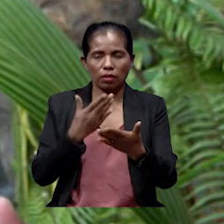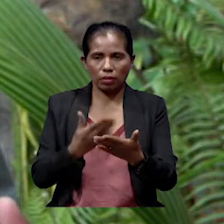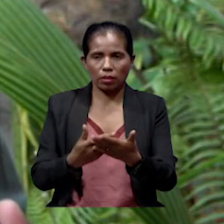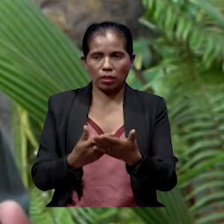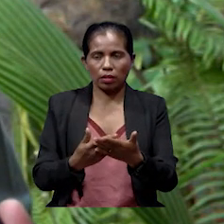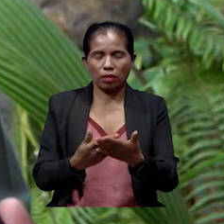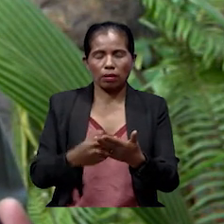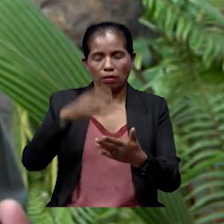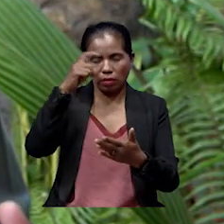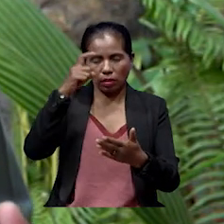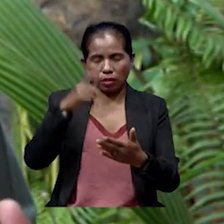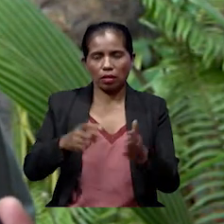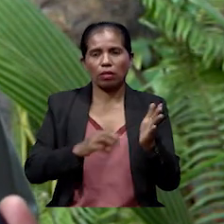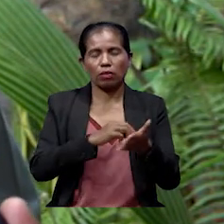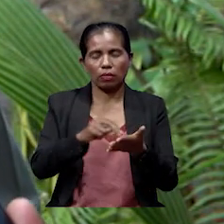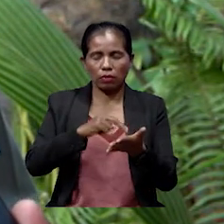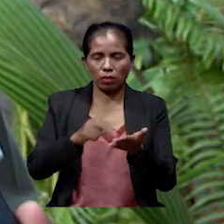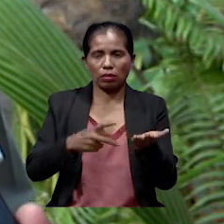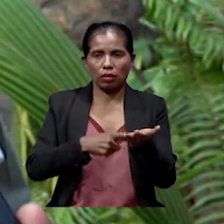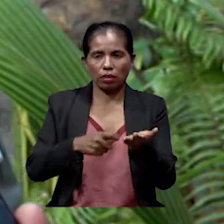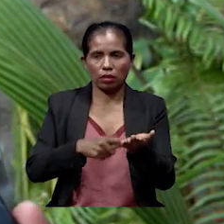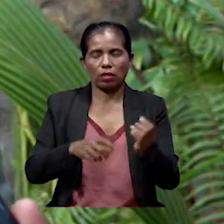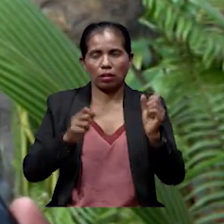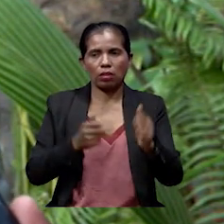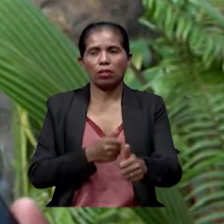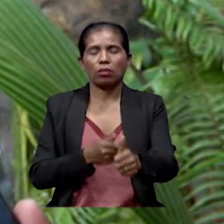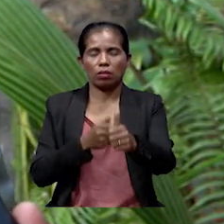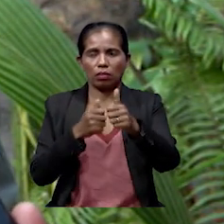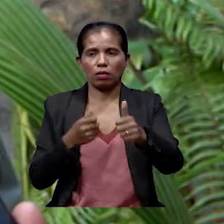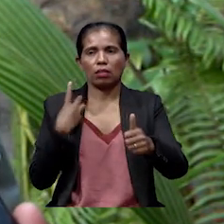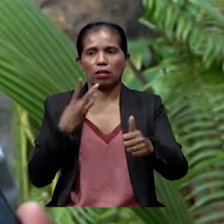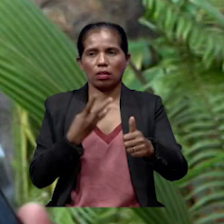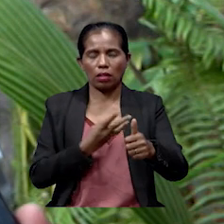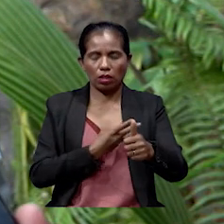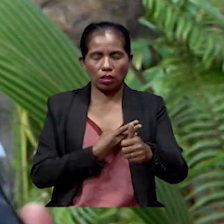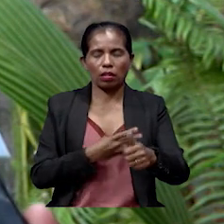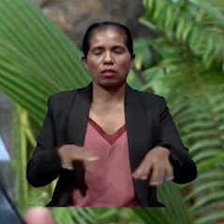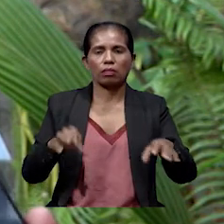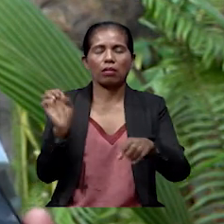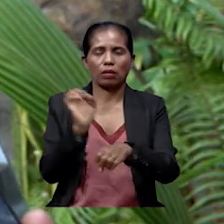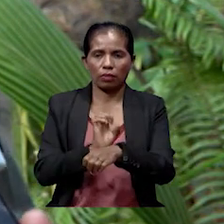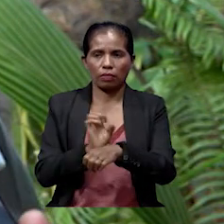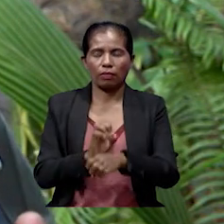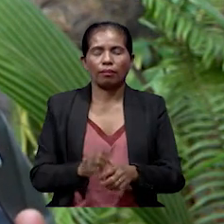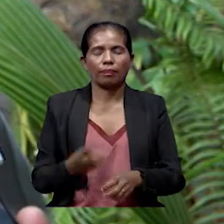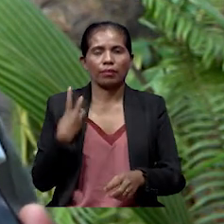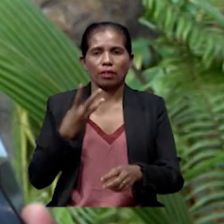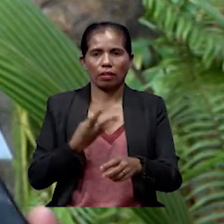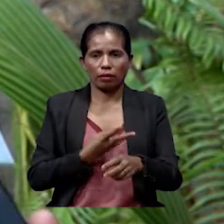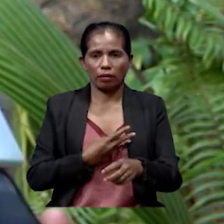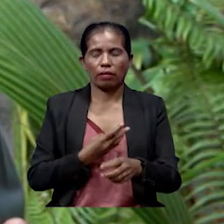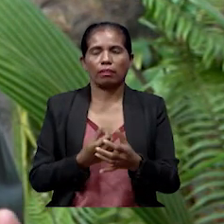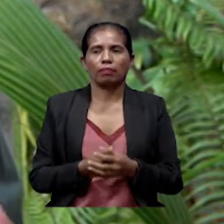de informação, qualidade técnica, né, tu irmos e tenha qualidade de economia e tenha meios